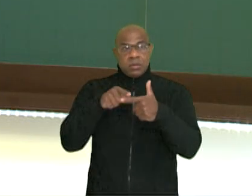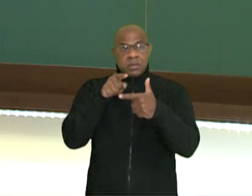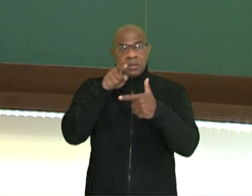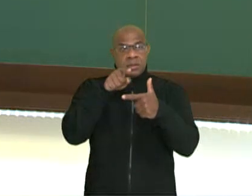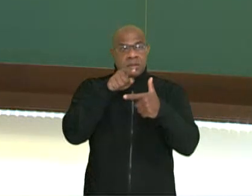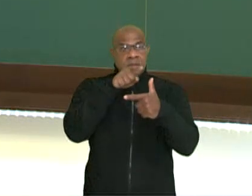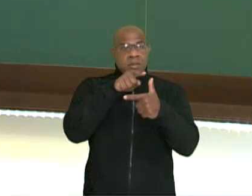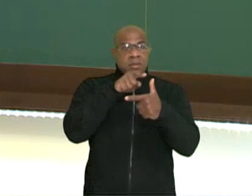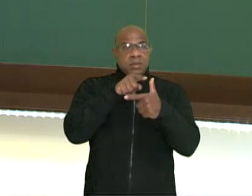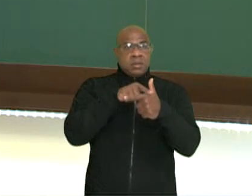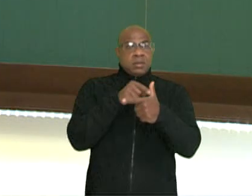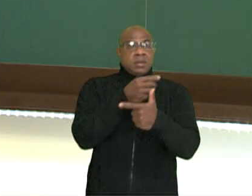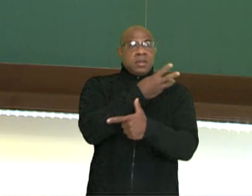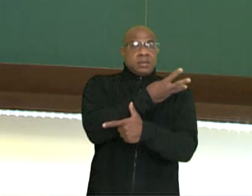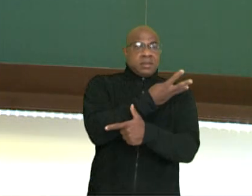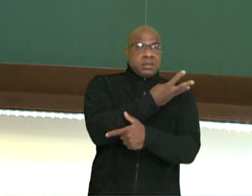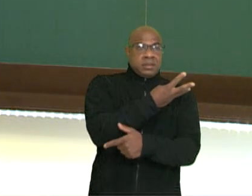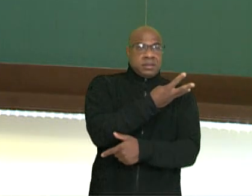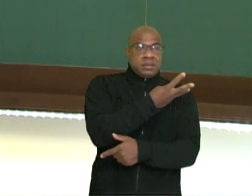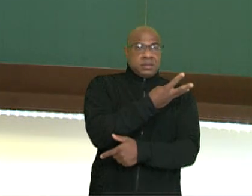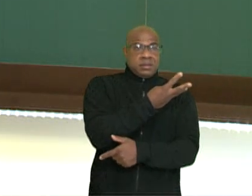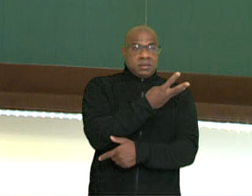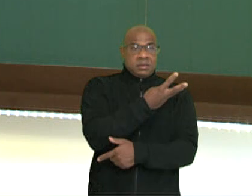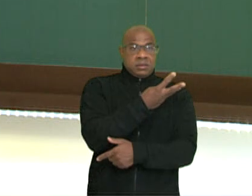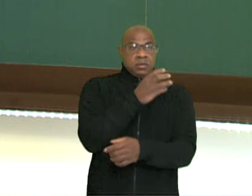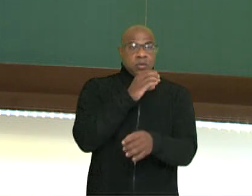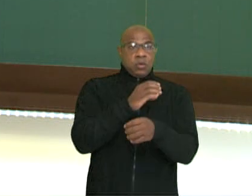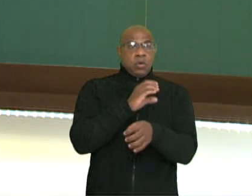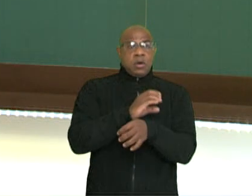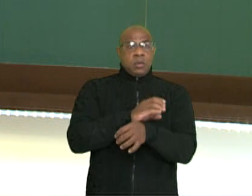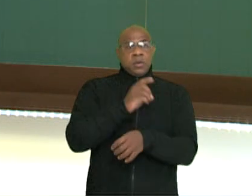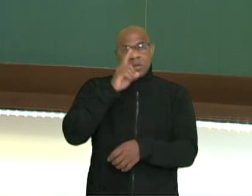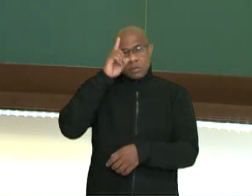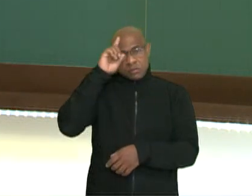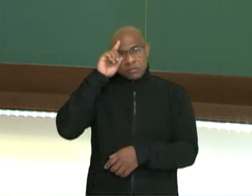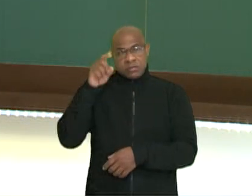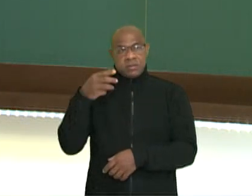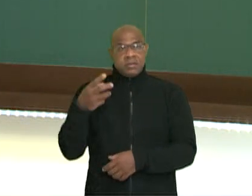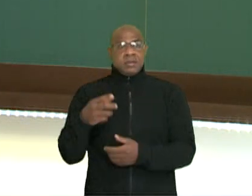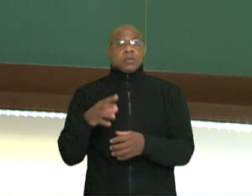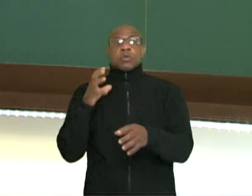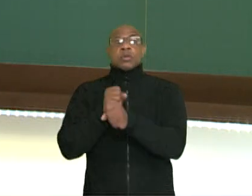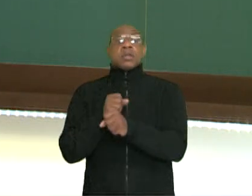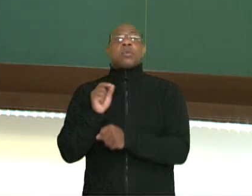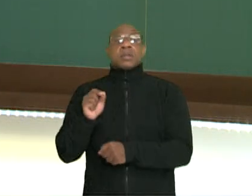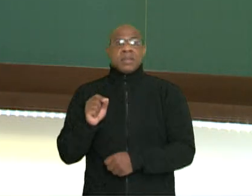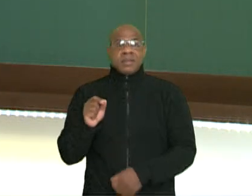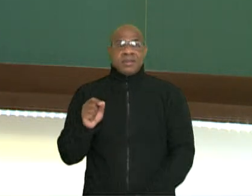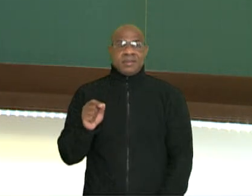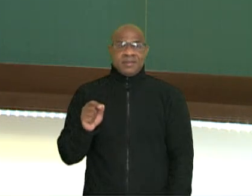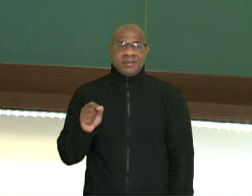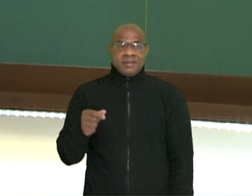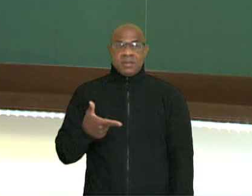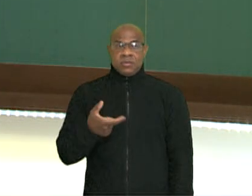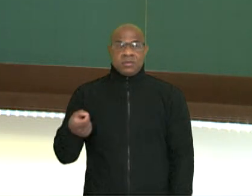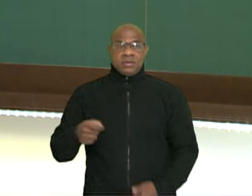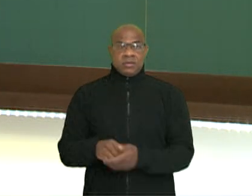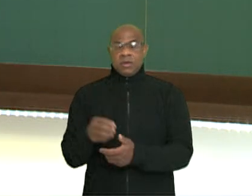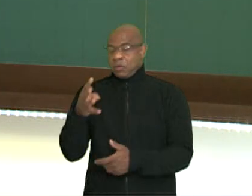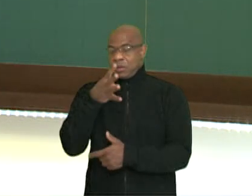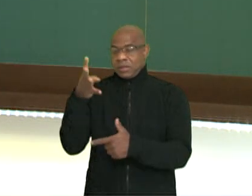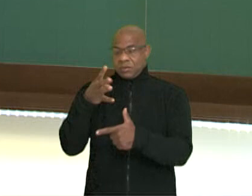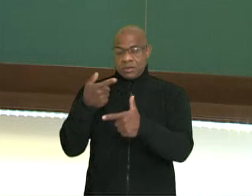que tomam 3 copos por dia, né? Pelo total, que é 200. 44 dividido por 200?